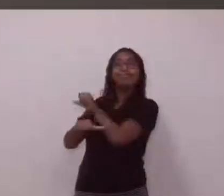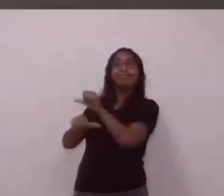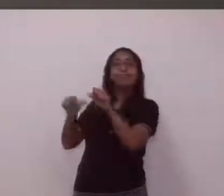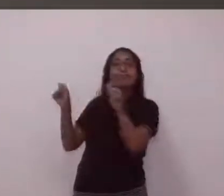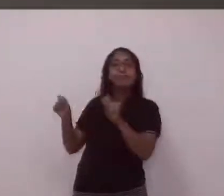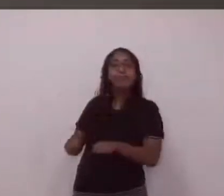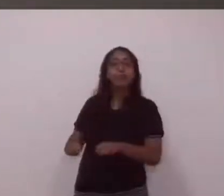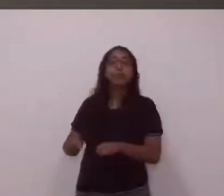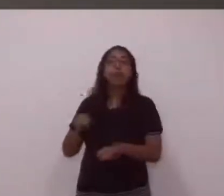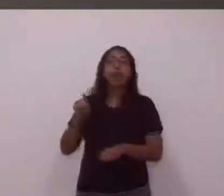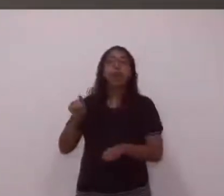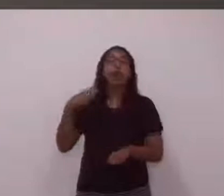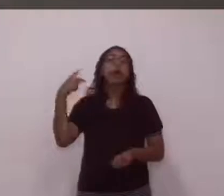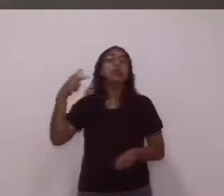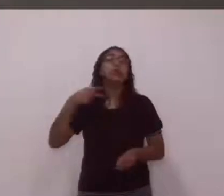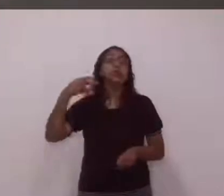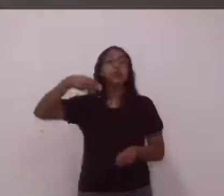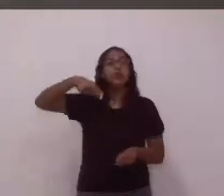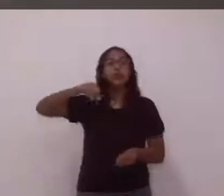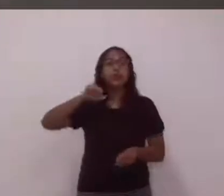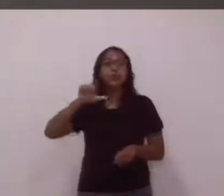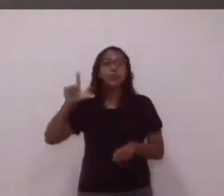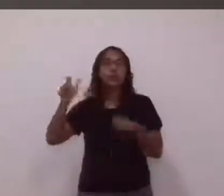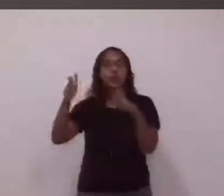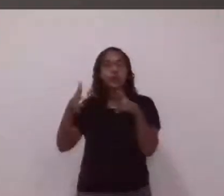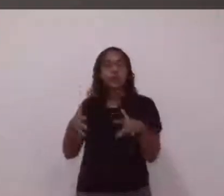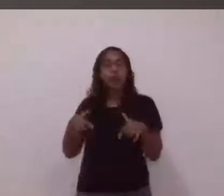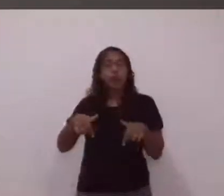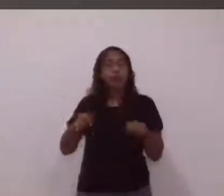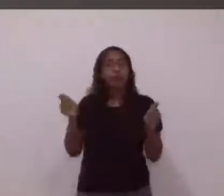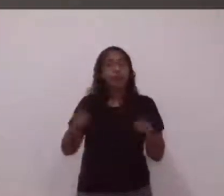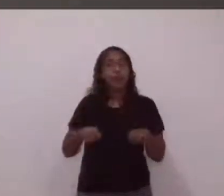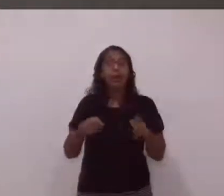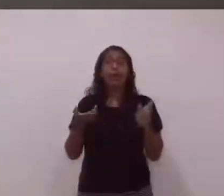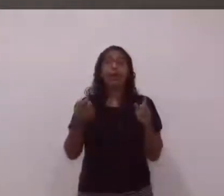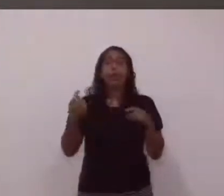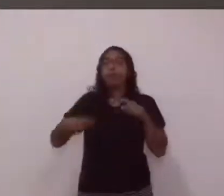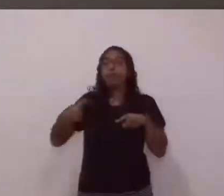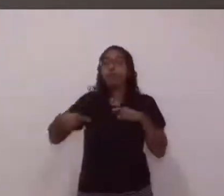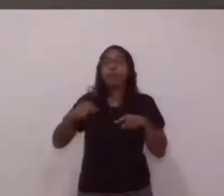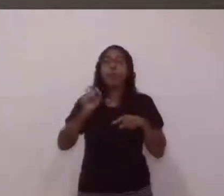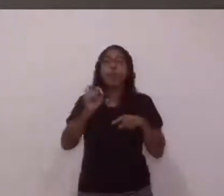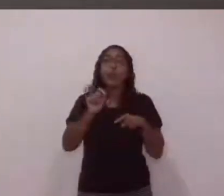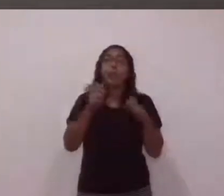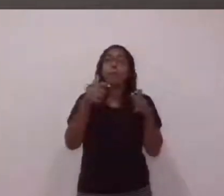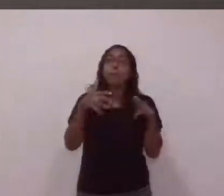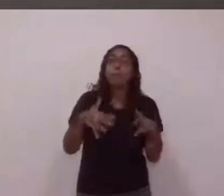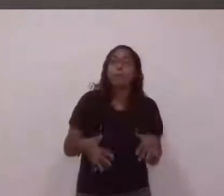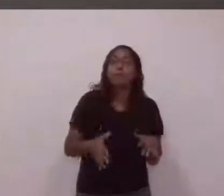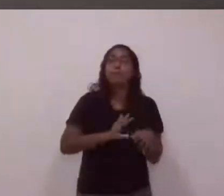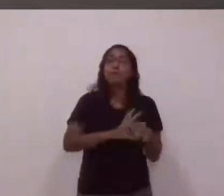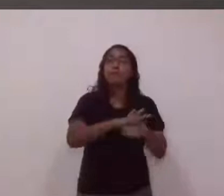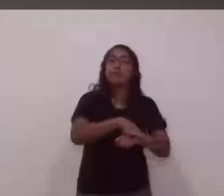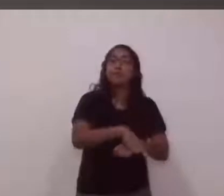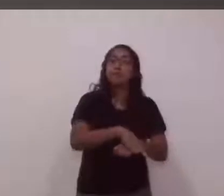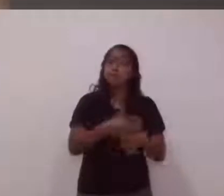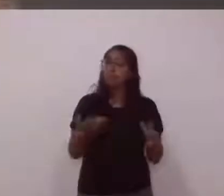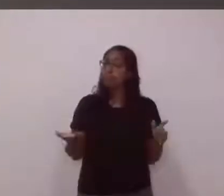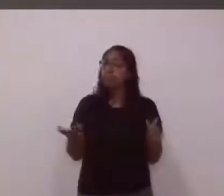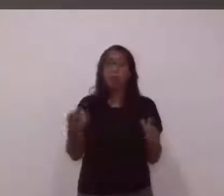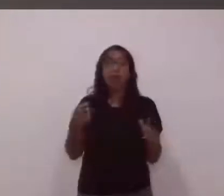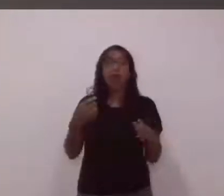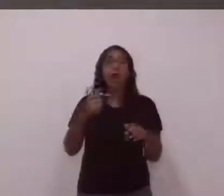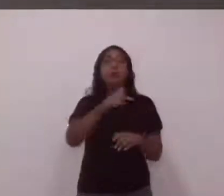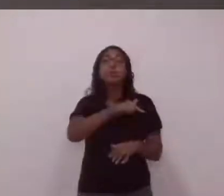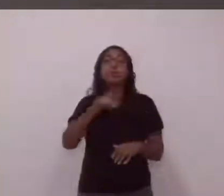falou aqui que poderíamos estar discutindo segurança semana passada nós perdemos uma sessão discutindo a precessão de conta de 2015 que nós passamos